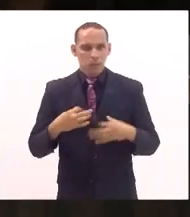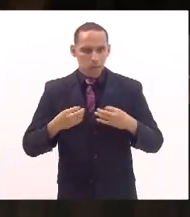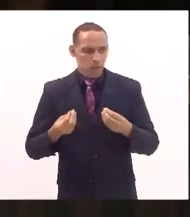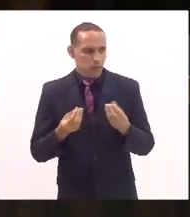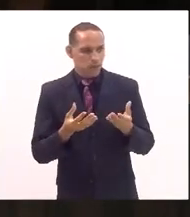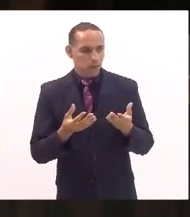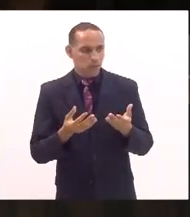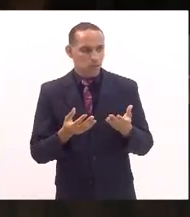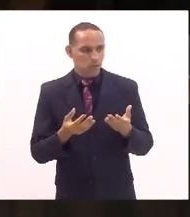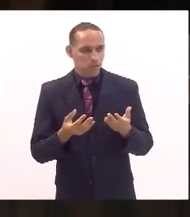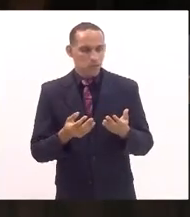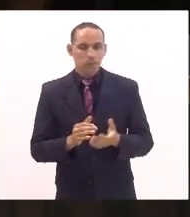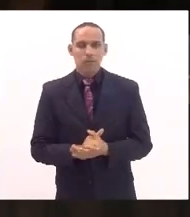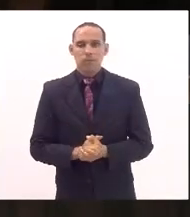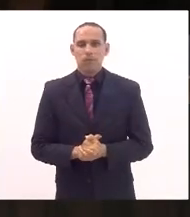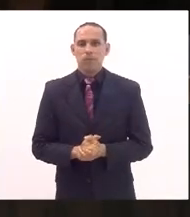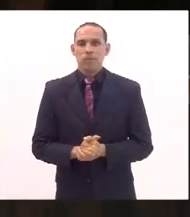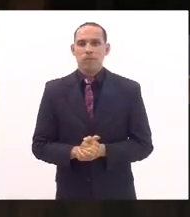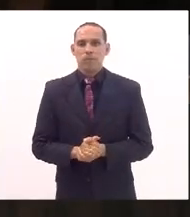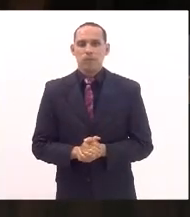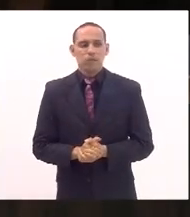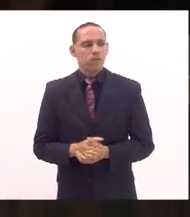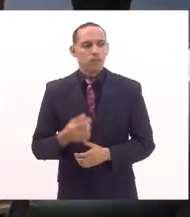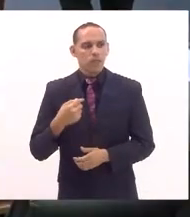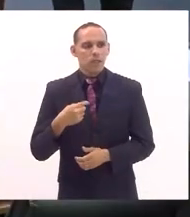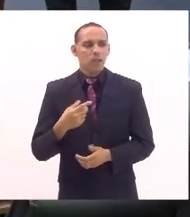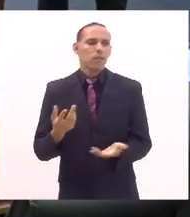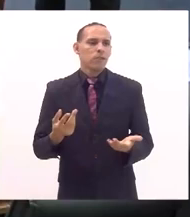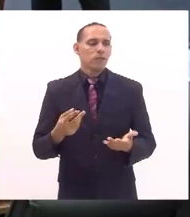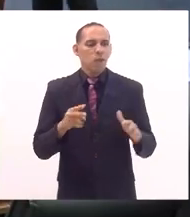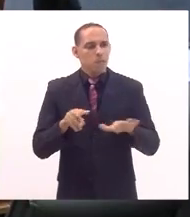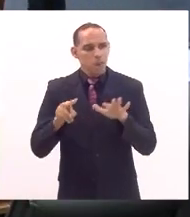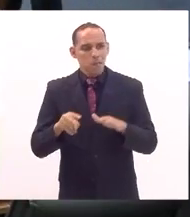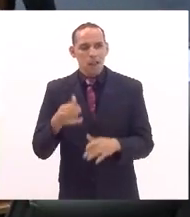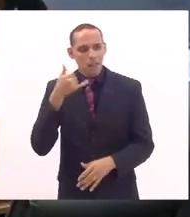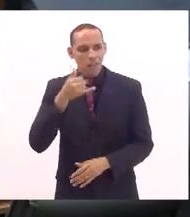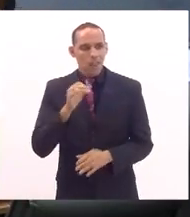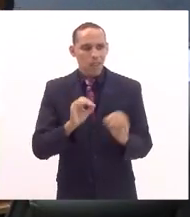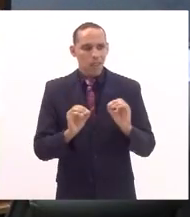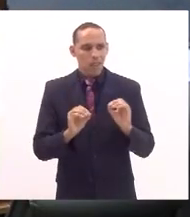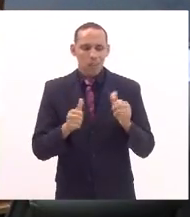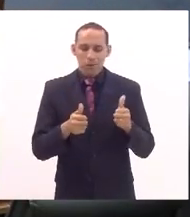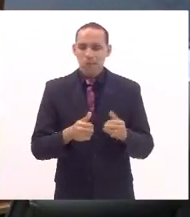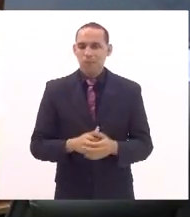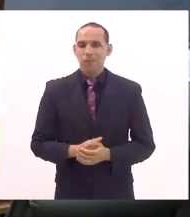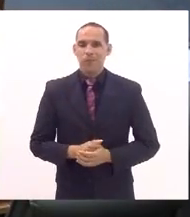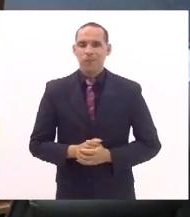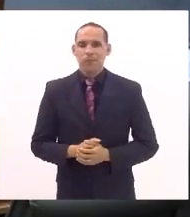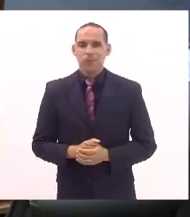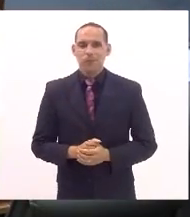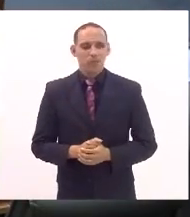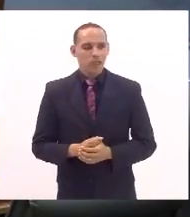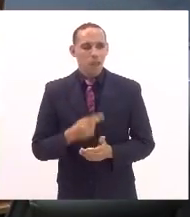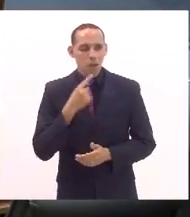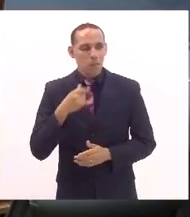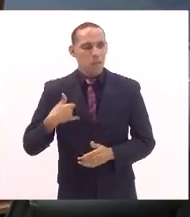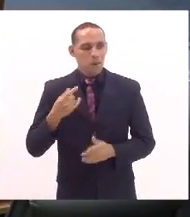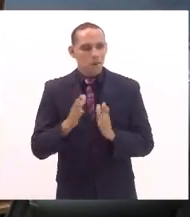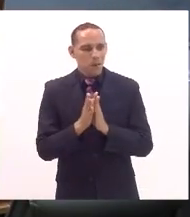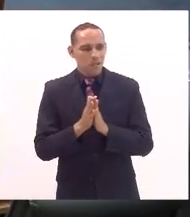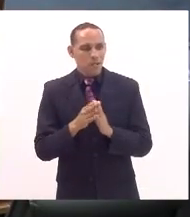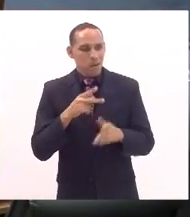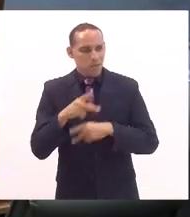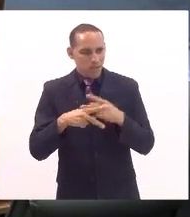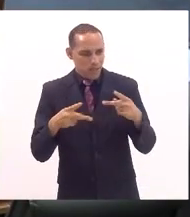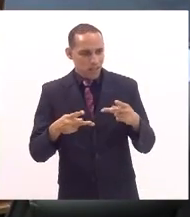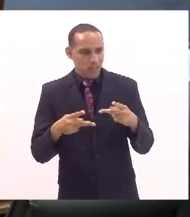camisa há duas semanas e nem ligou mas tudo bem um feliz aniversário ganhou um